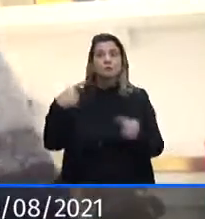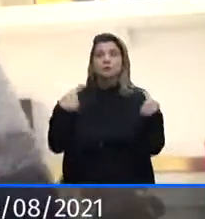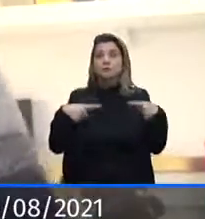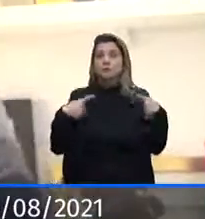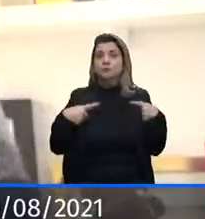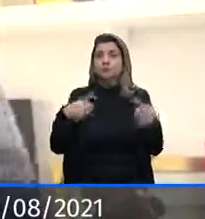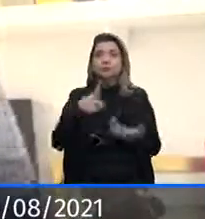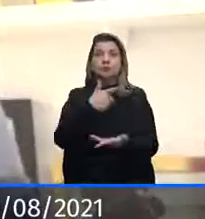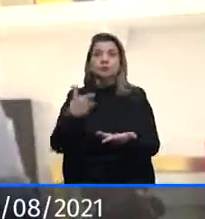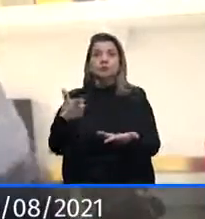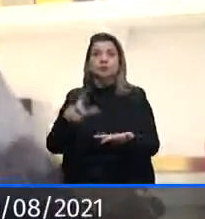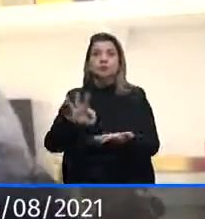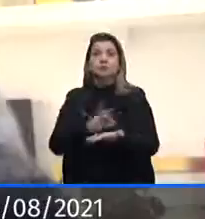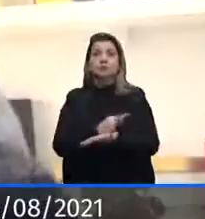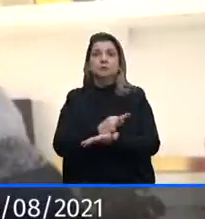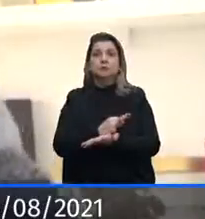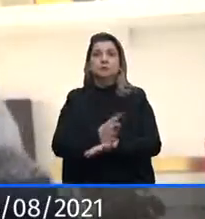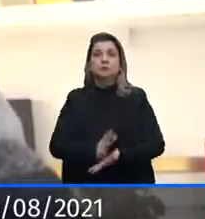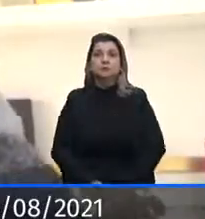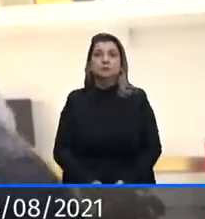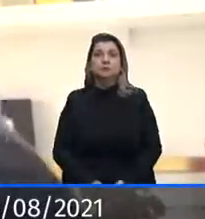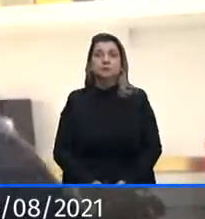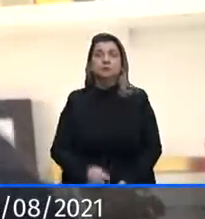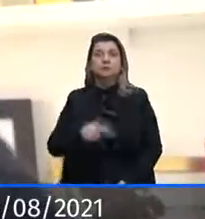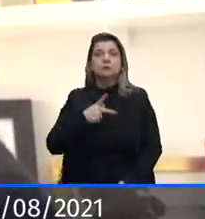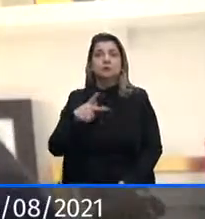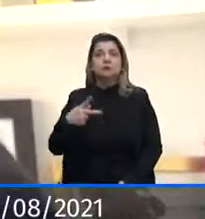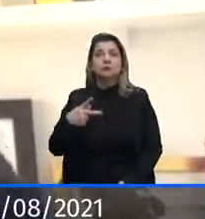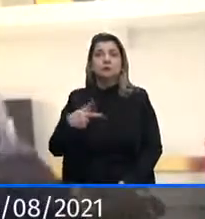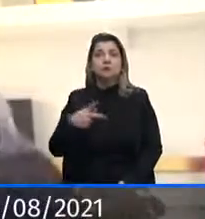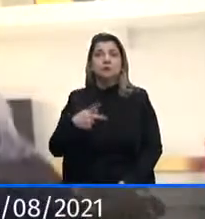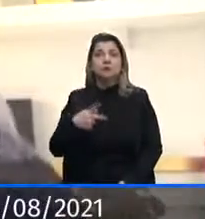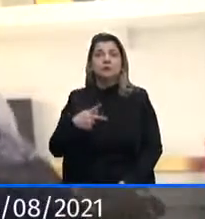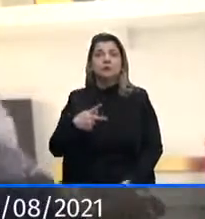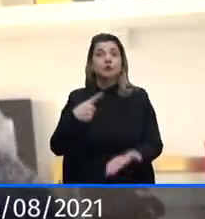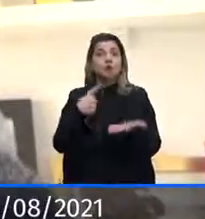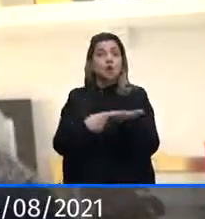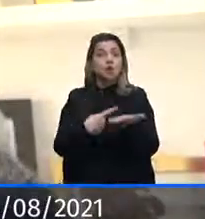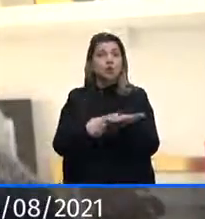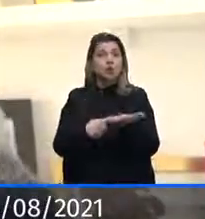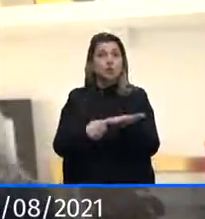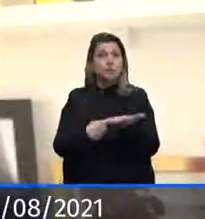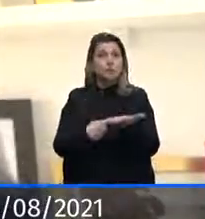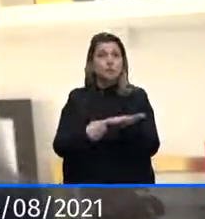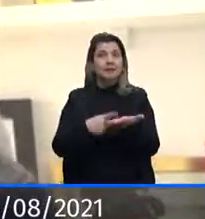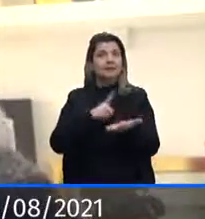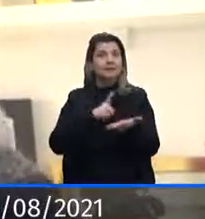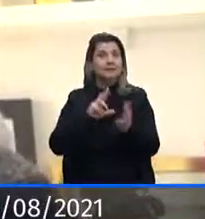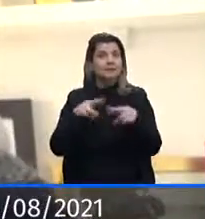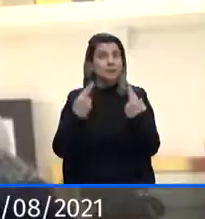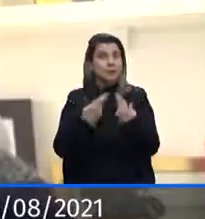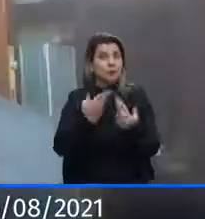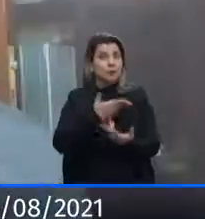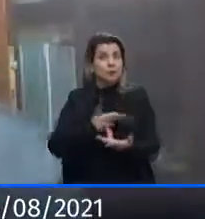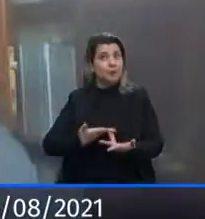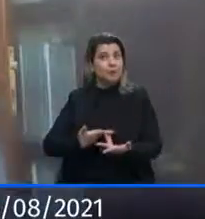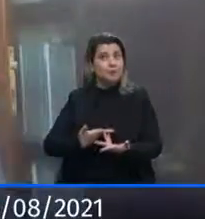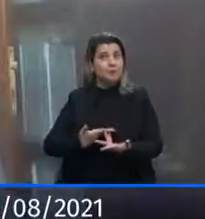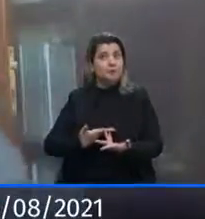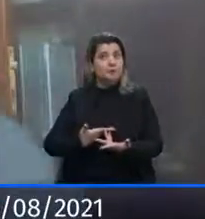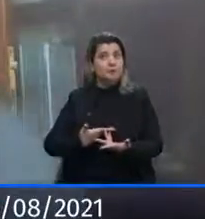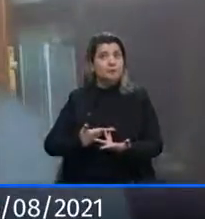Não havendo inscritos para... Presidente, só confirmar com Vossa Excelência que nós temos audiência pública hoje, né, às